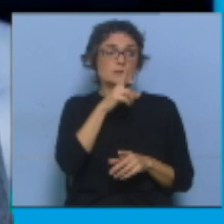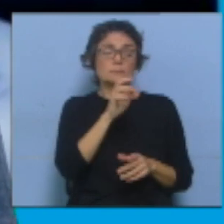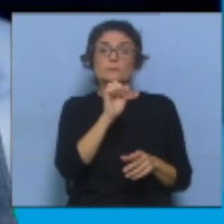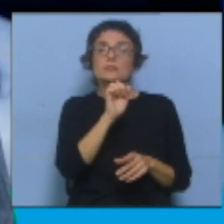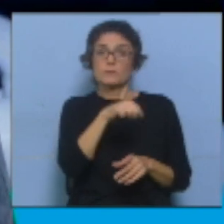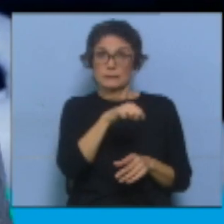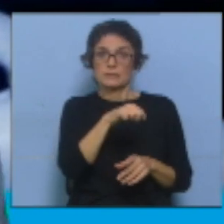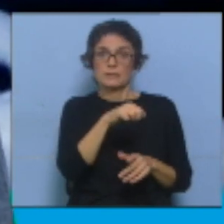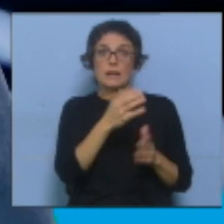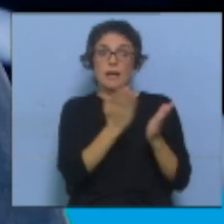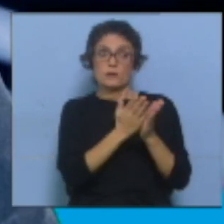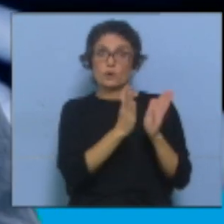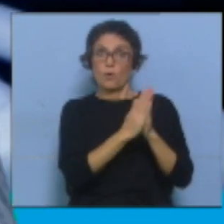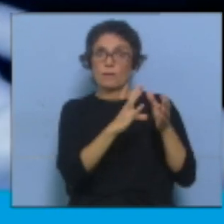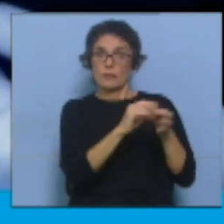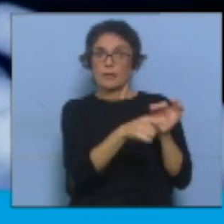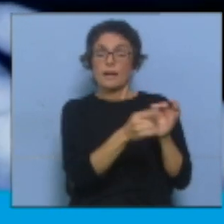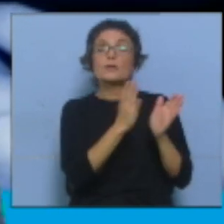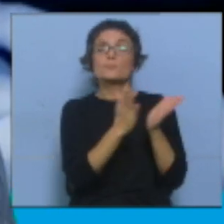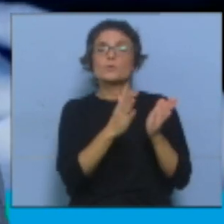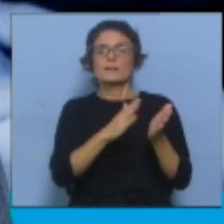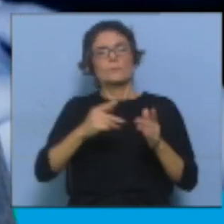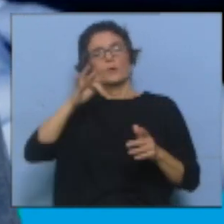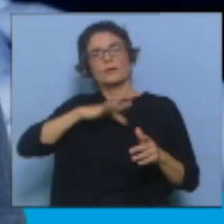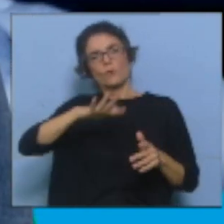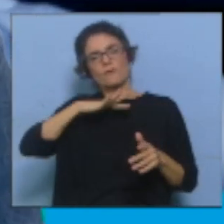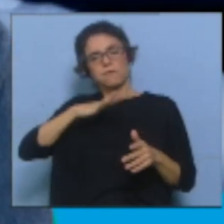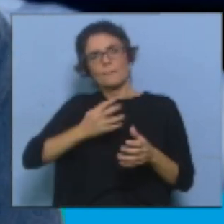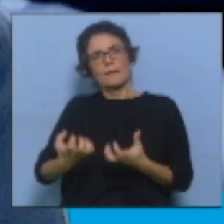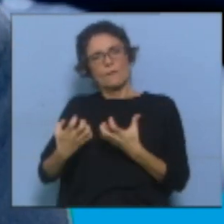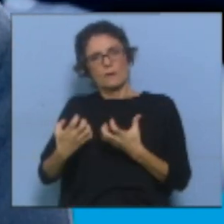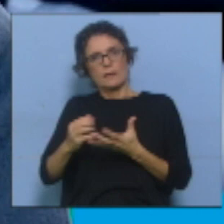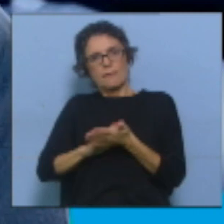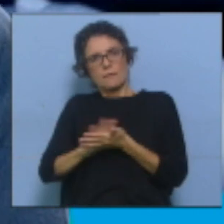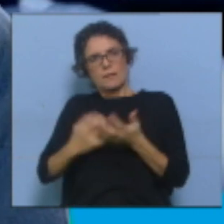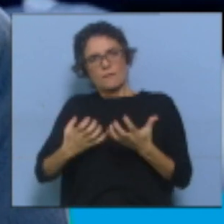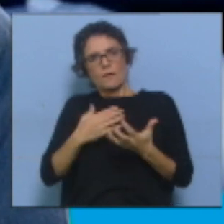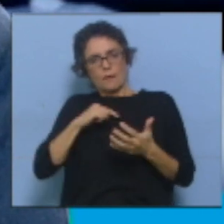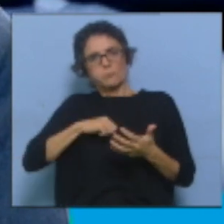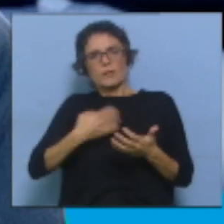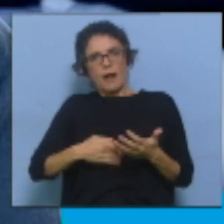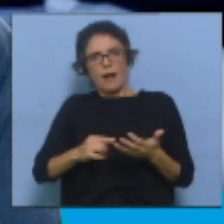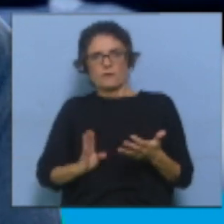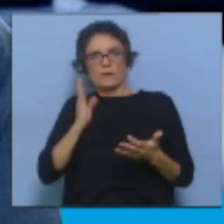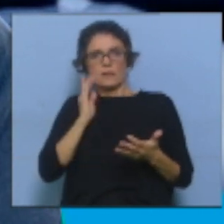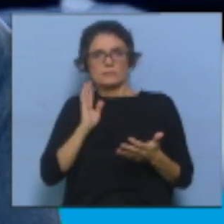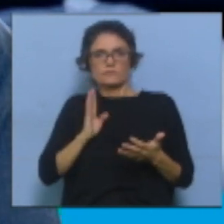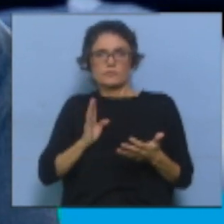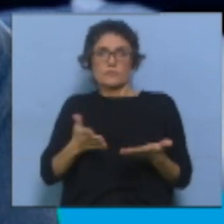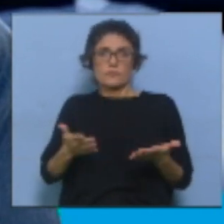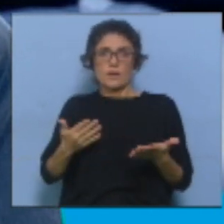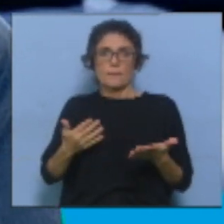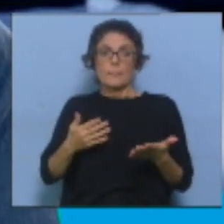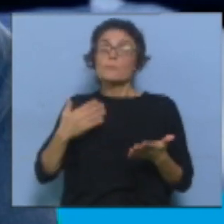base familiar. E isso é muito belo. A família continua a fazer o caminho connosco. Sim, e ainda hoje no seminário, nas várias festas que há no próprio seminário, que a